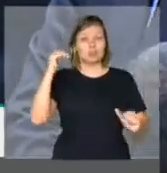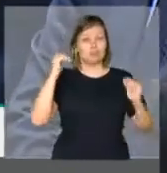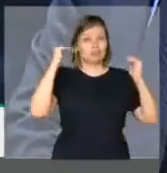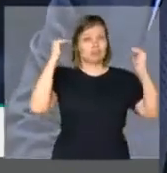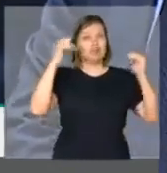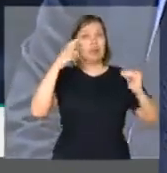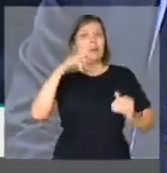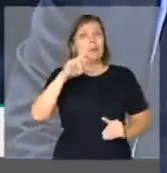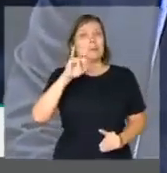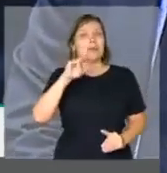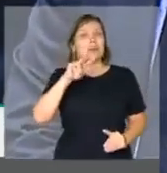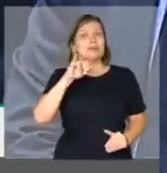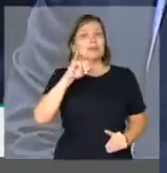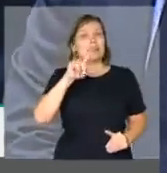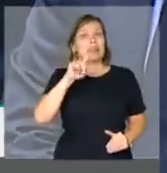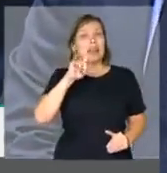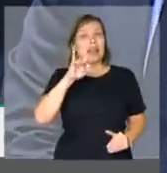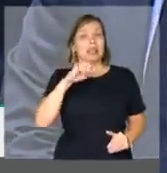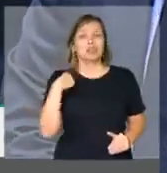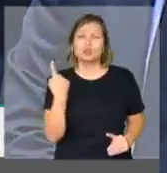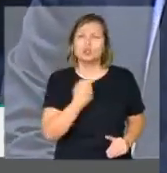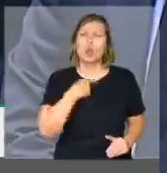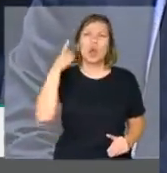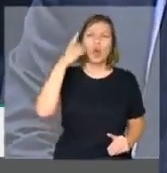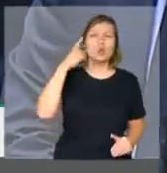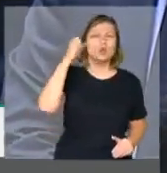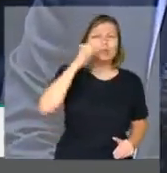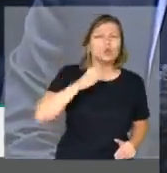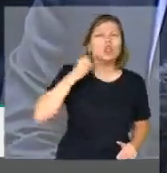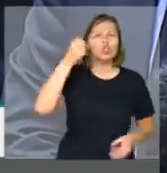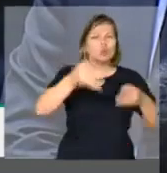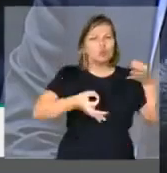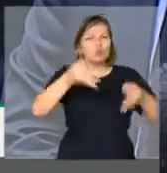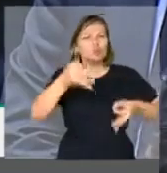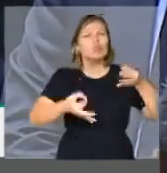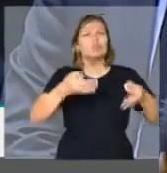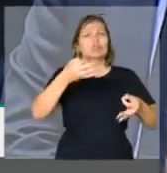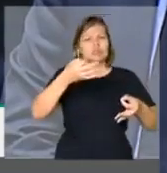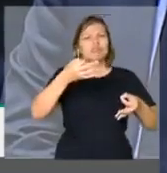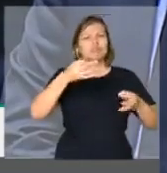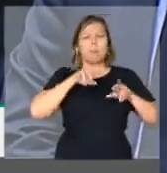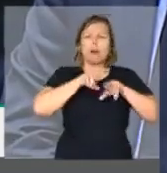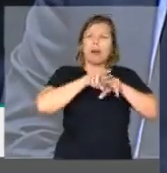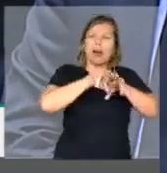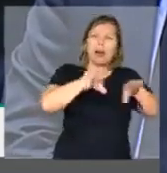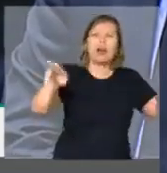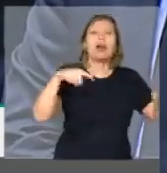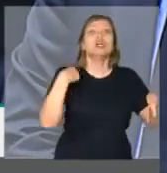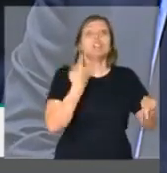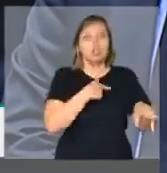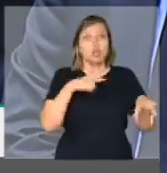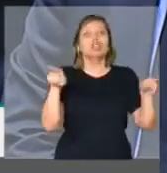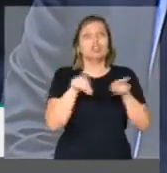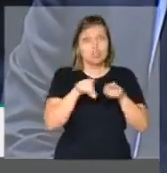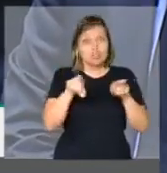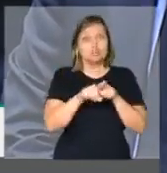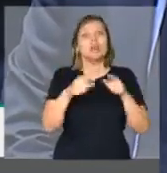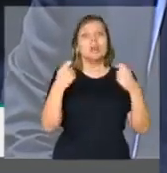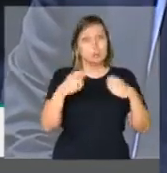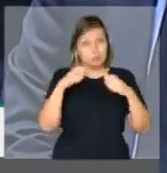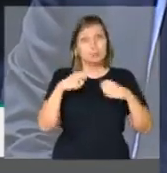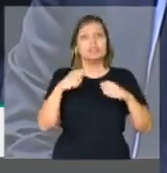políticos, juízes, promotores, procuradores, teremos a alíquota elevada porque está na hora de olharmos pelo